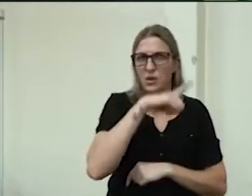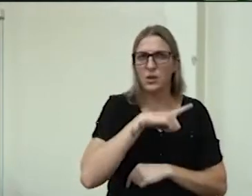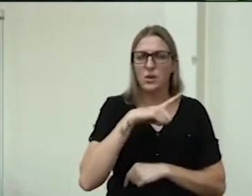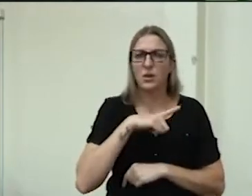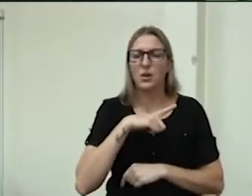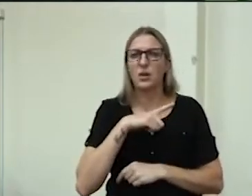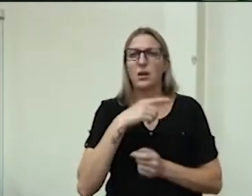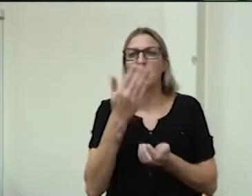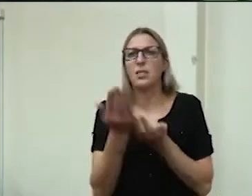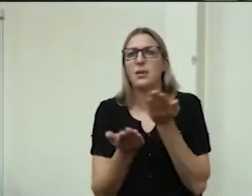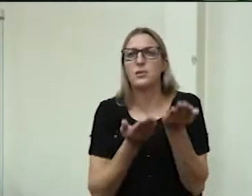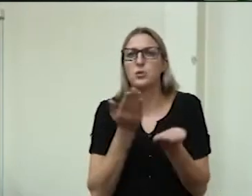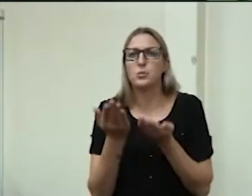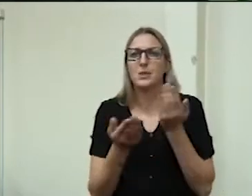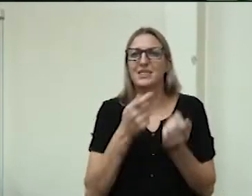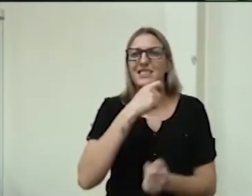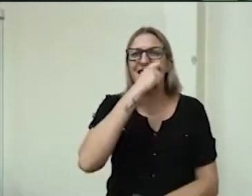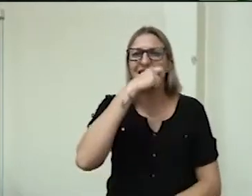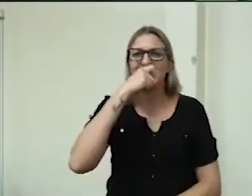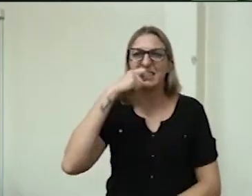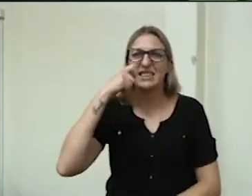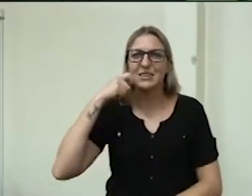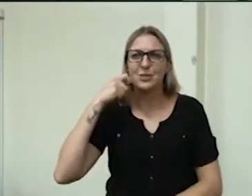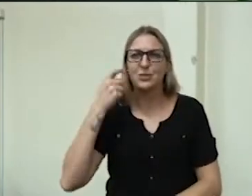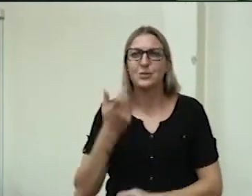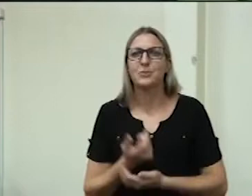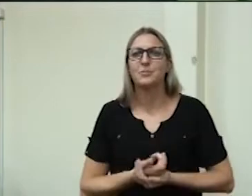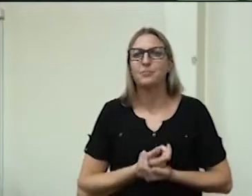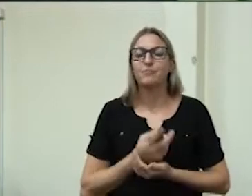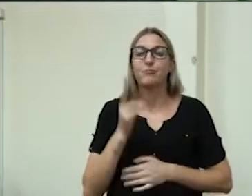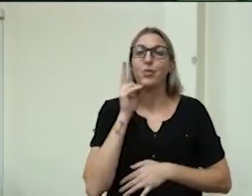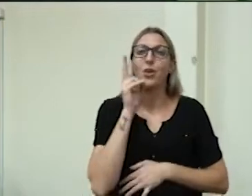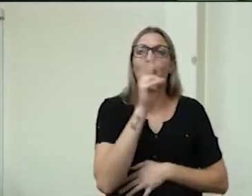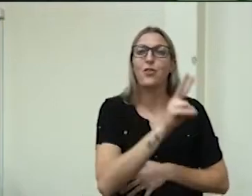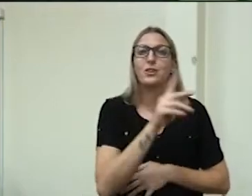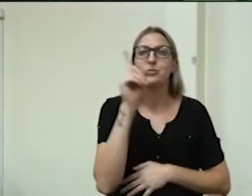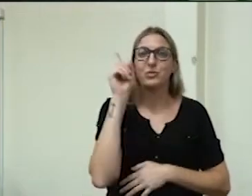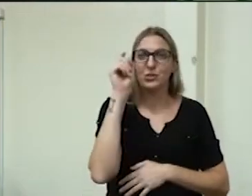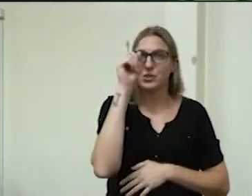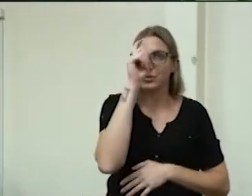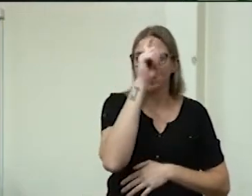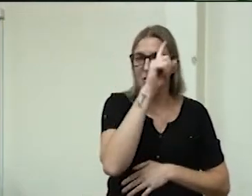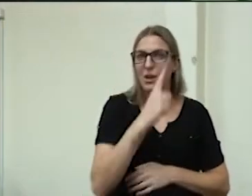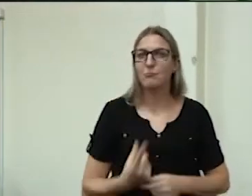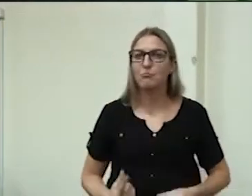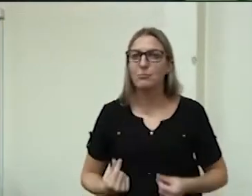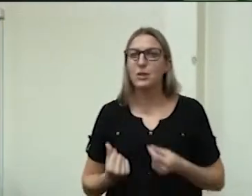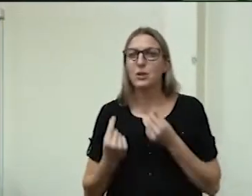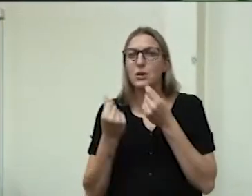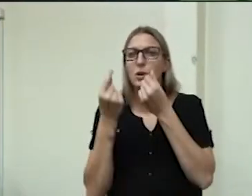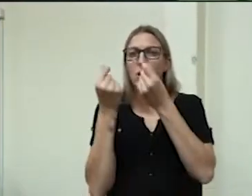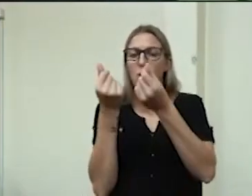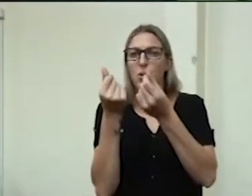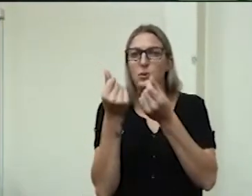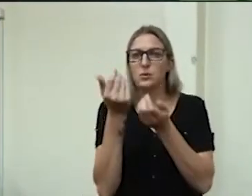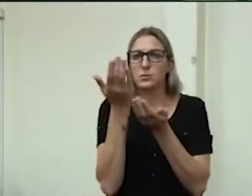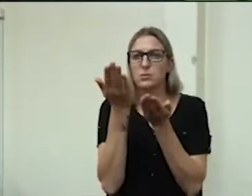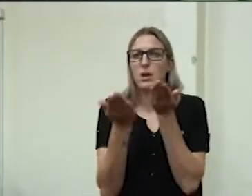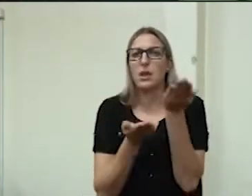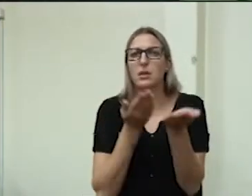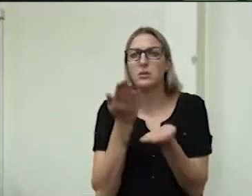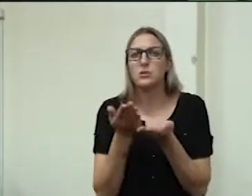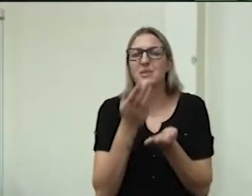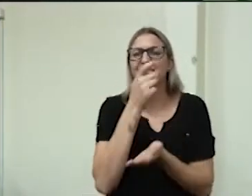o atendimento odontológico. Eu vejo a dificuldade e o custo do qual é um